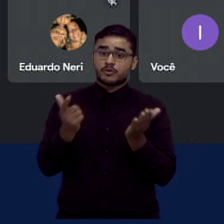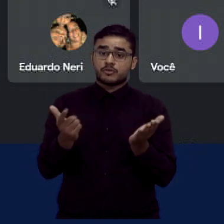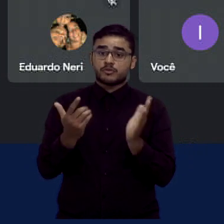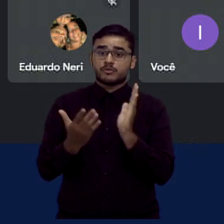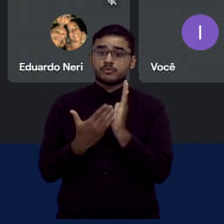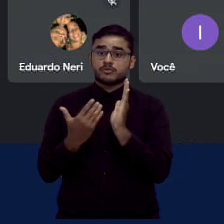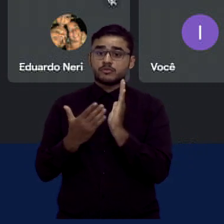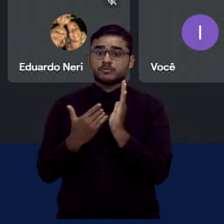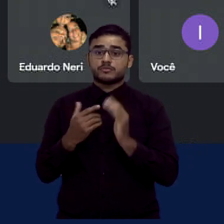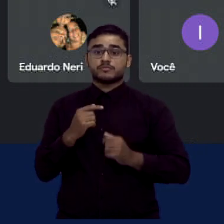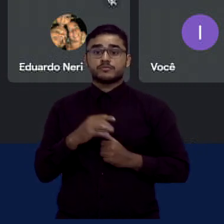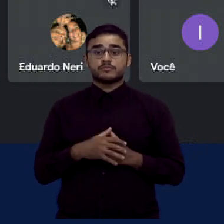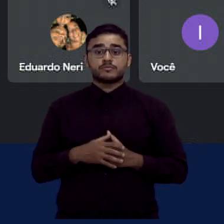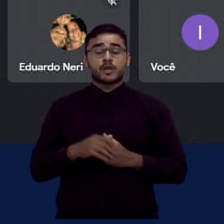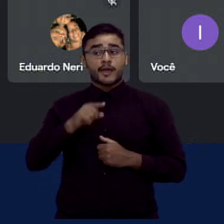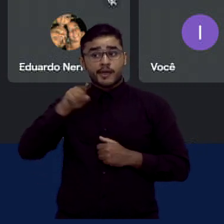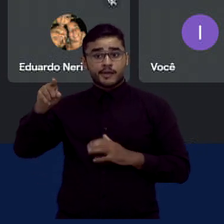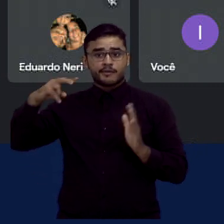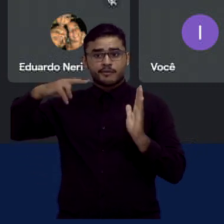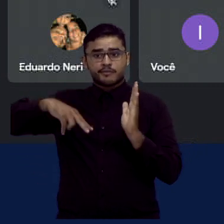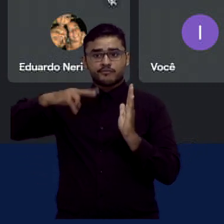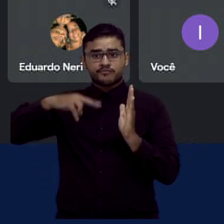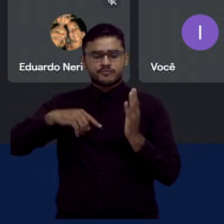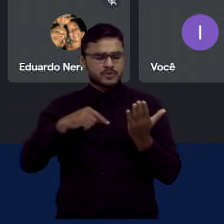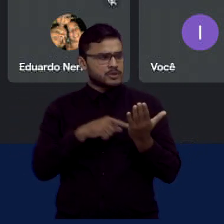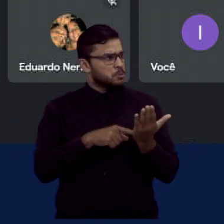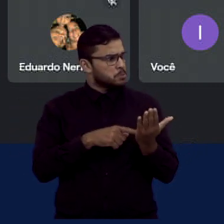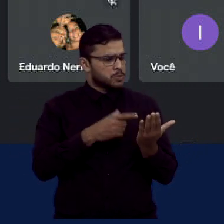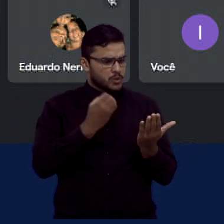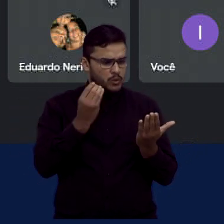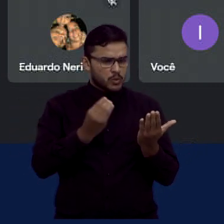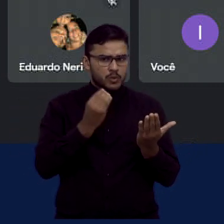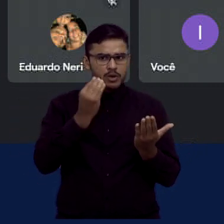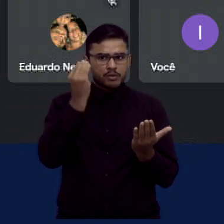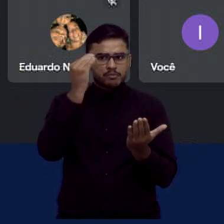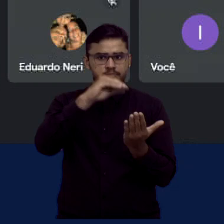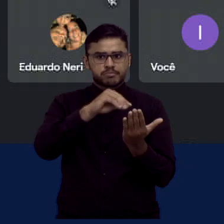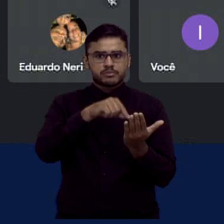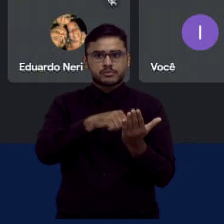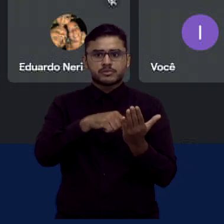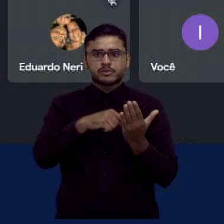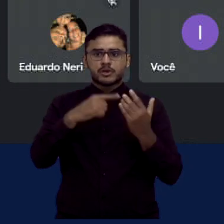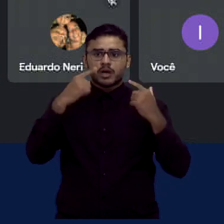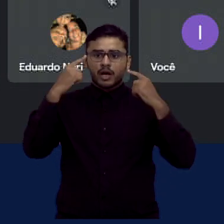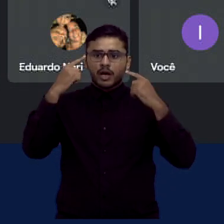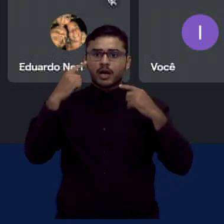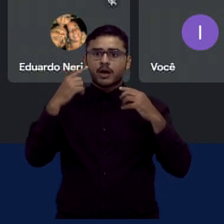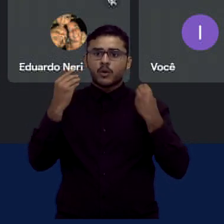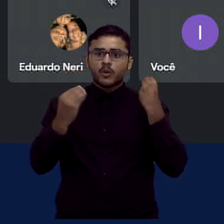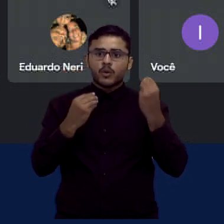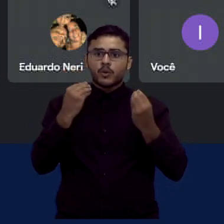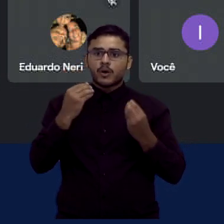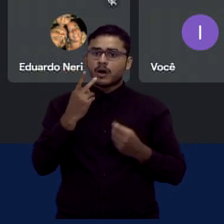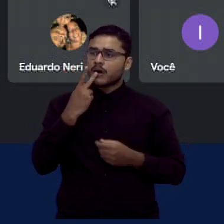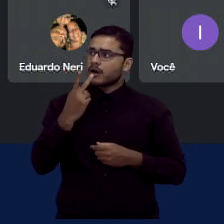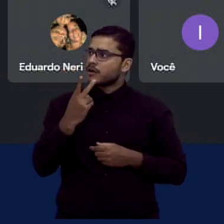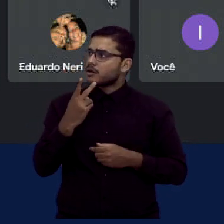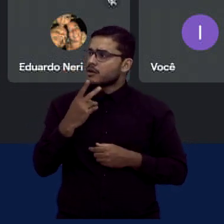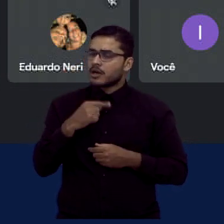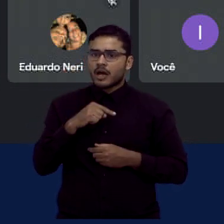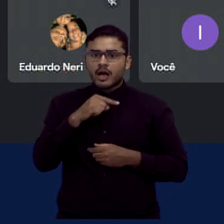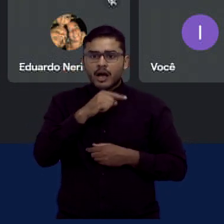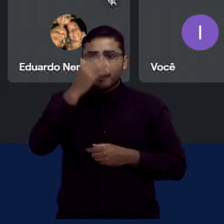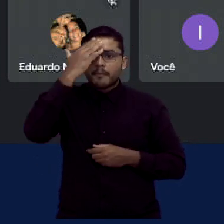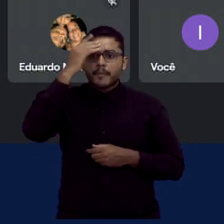Demonaldo. E ele fala o seguinte: cara, Luiz, como que tu conseguiu se desenhar na forma de um demônio? Eu, cara, não tem nada a ver comigo.